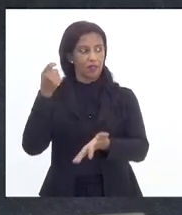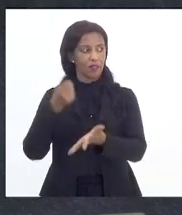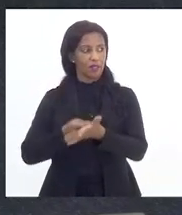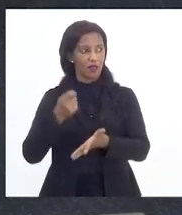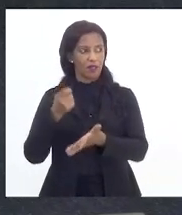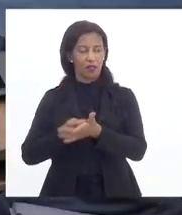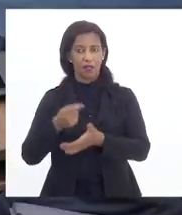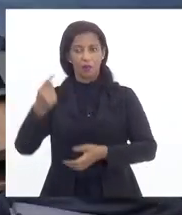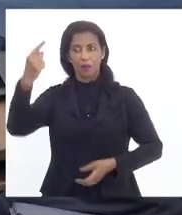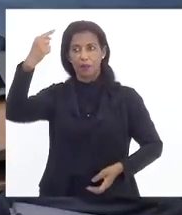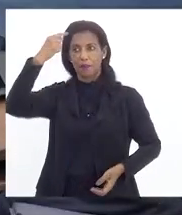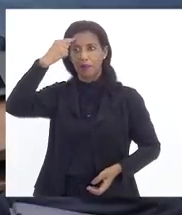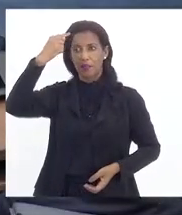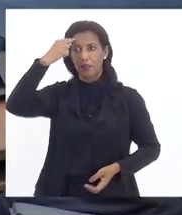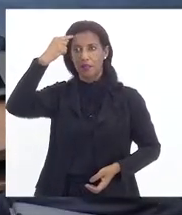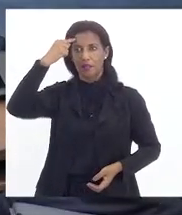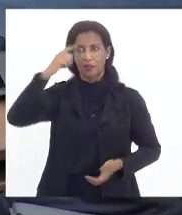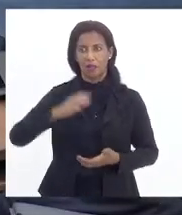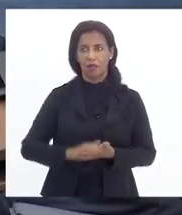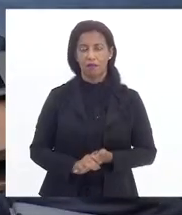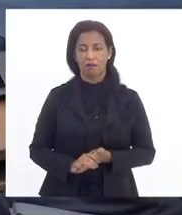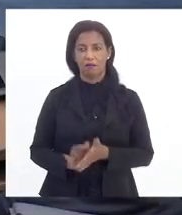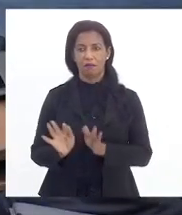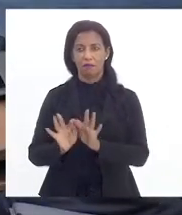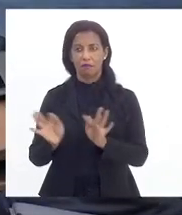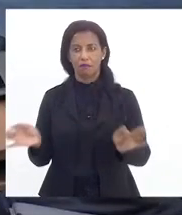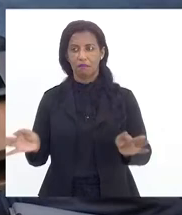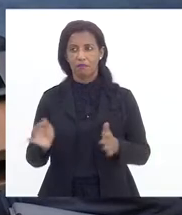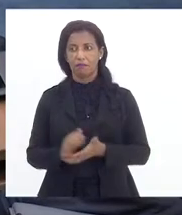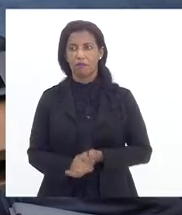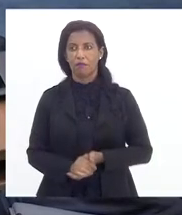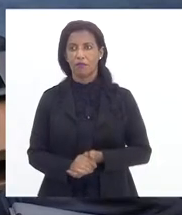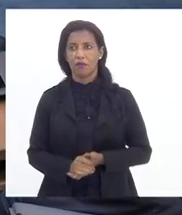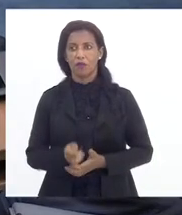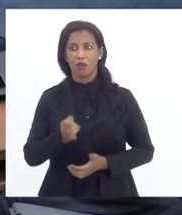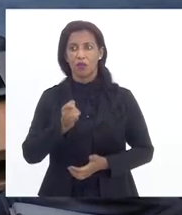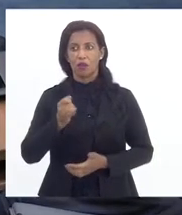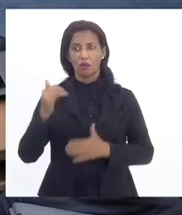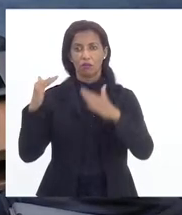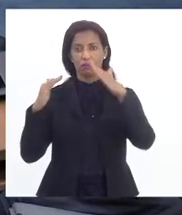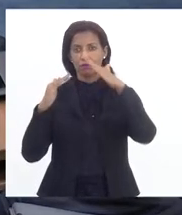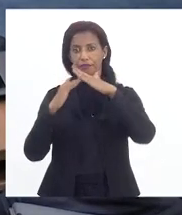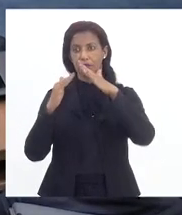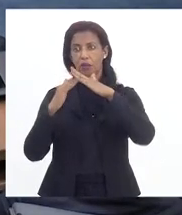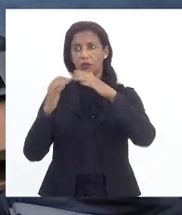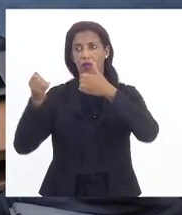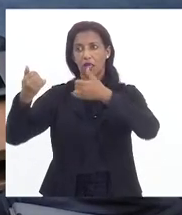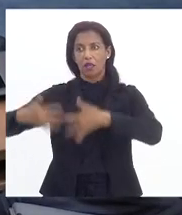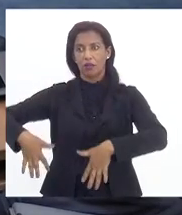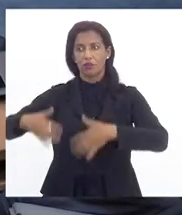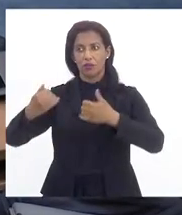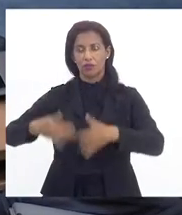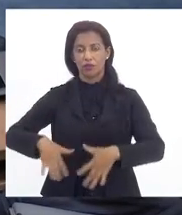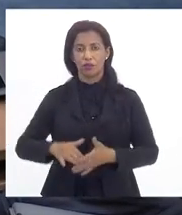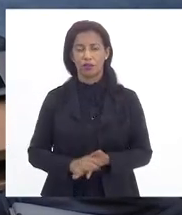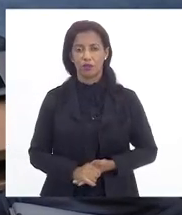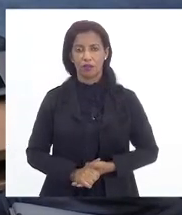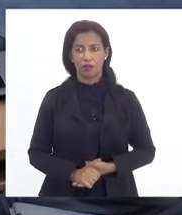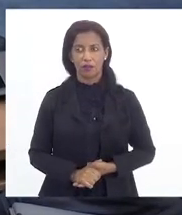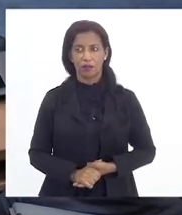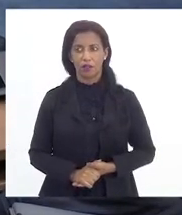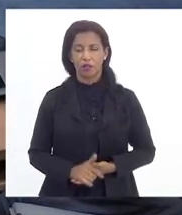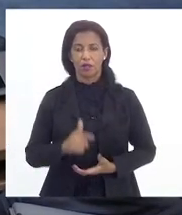a não pensar apenas né no teste de gato no teto de gastos não em